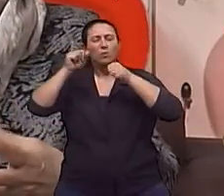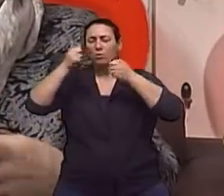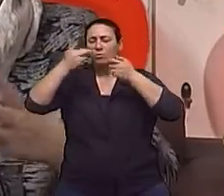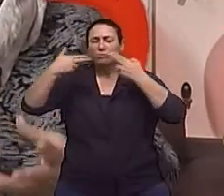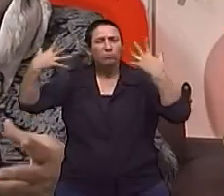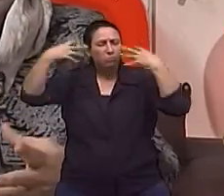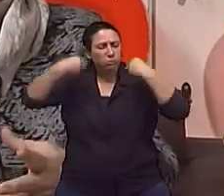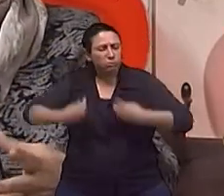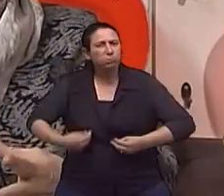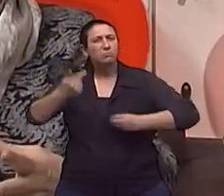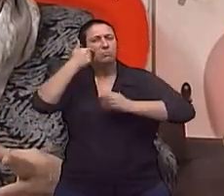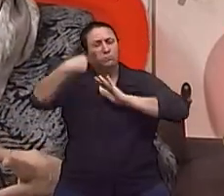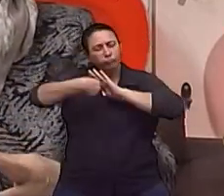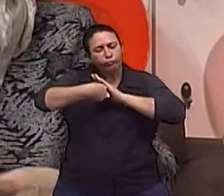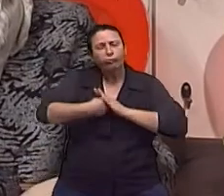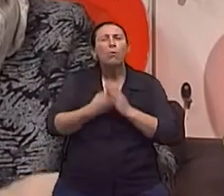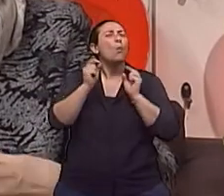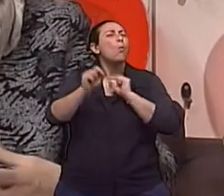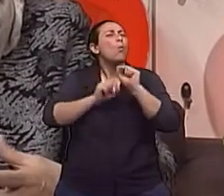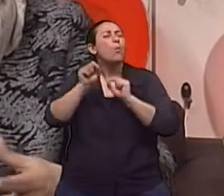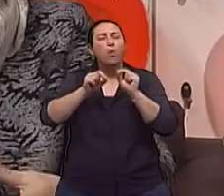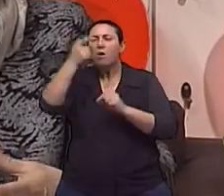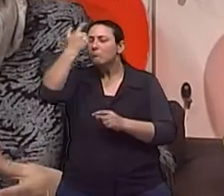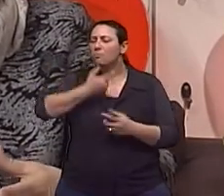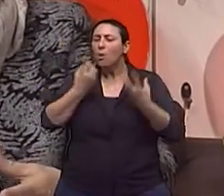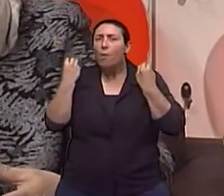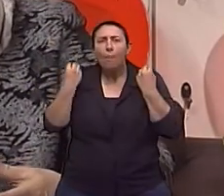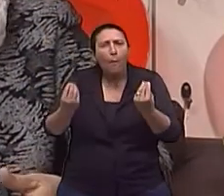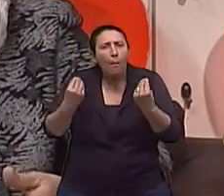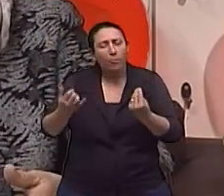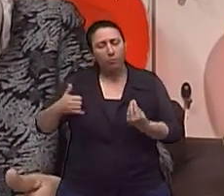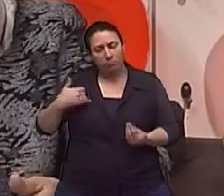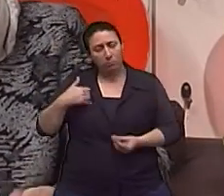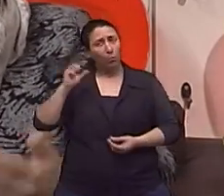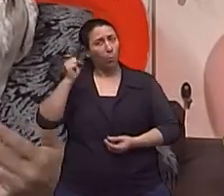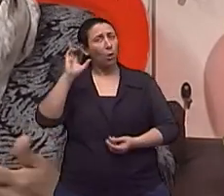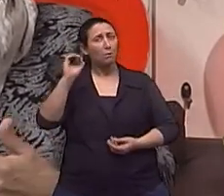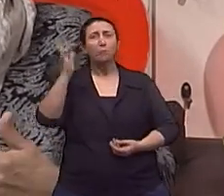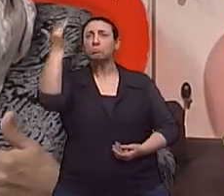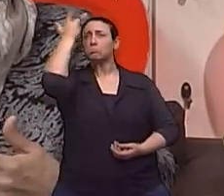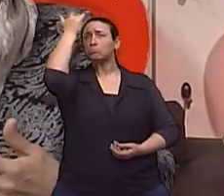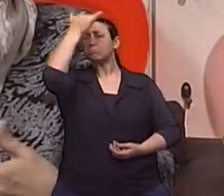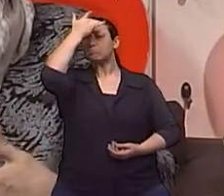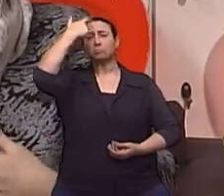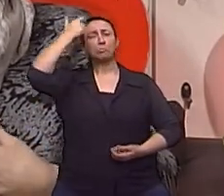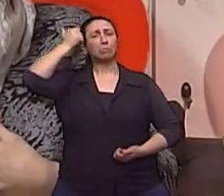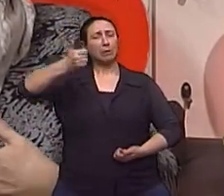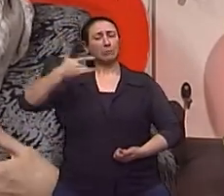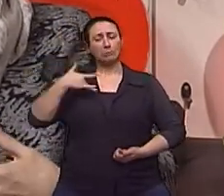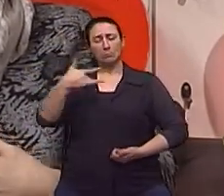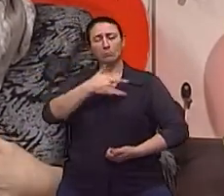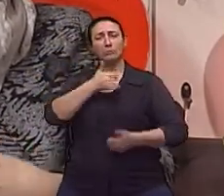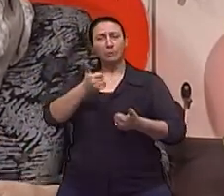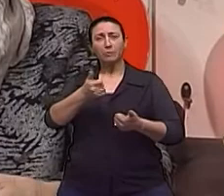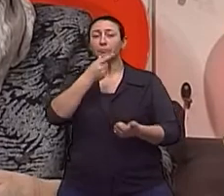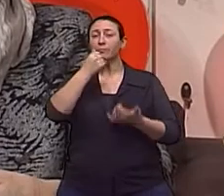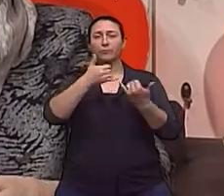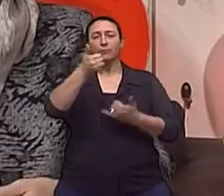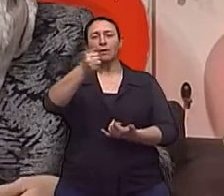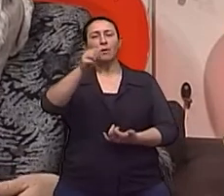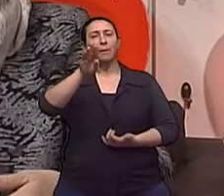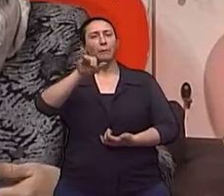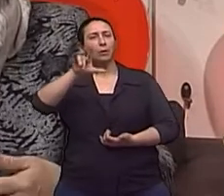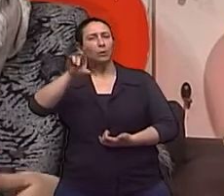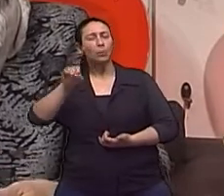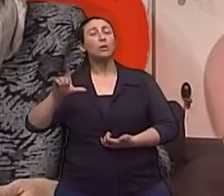alguma coisa que justifique né o fato deles estarem tão bem por exemplo Doutor Adib Jatene com 86